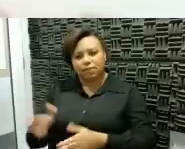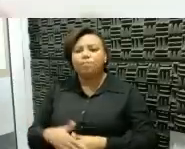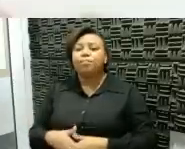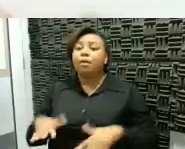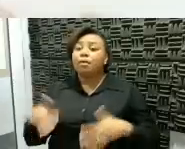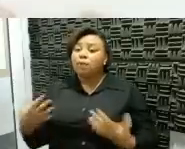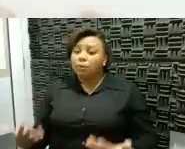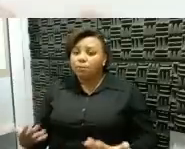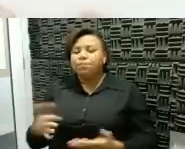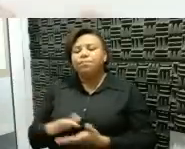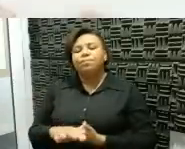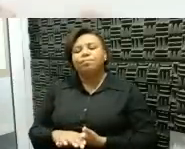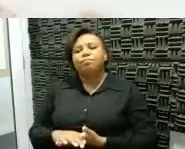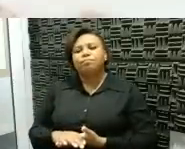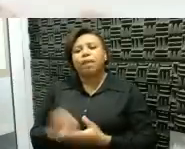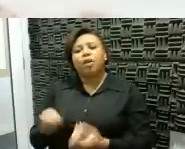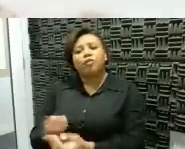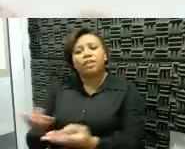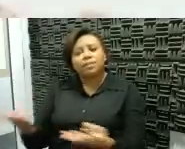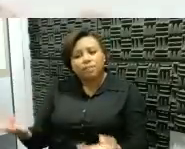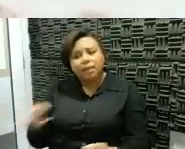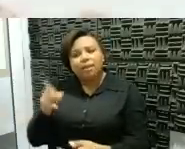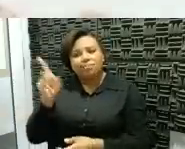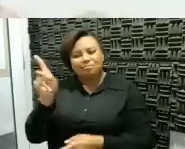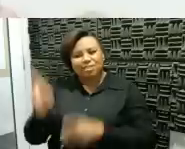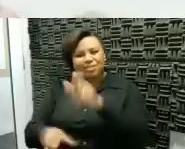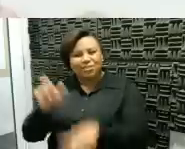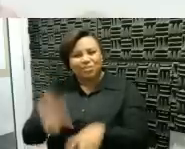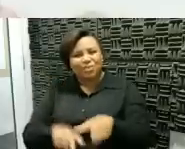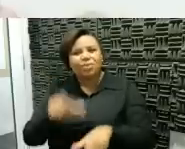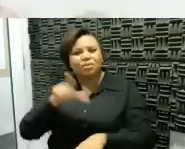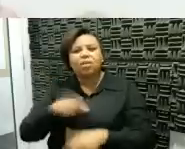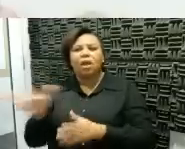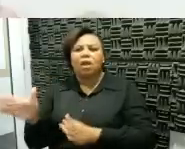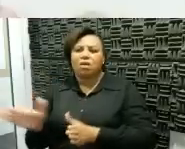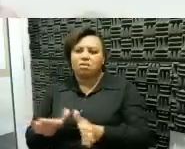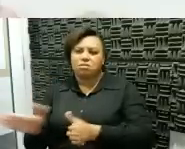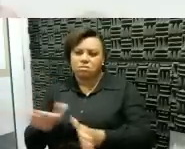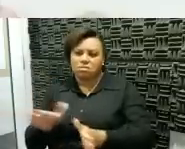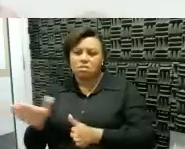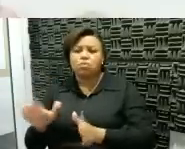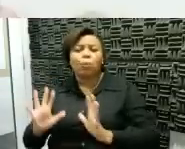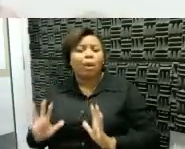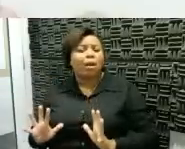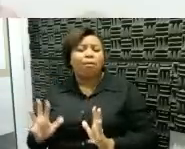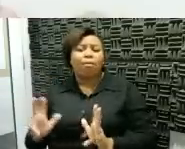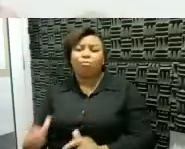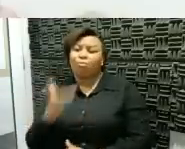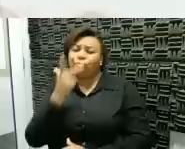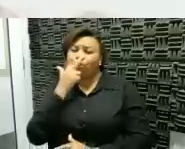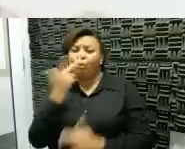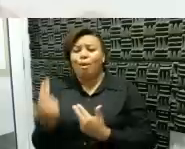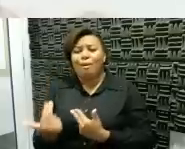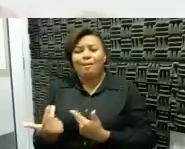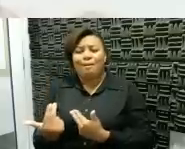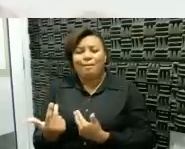propiciar que essas pessoas tenham acesso a tudo que a gente tem também né ou seja as pessoa a gente que não tem